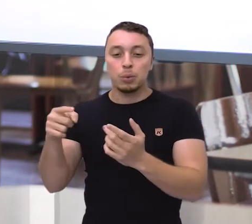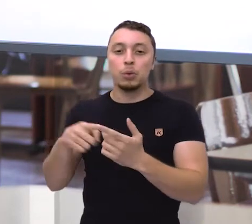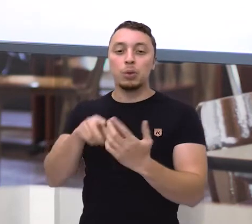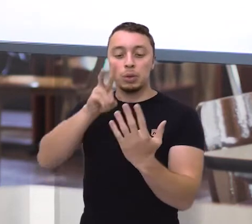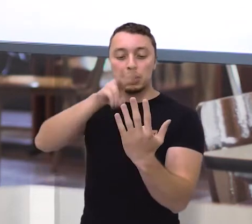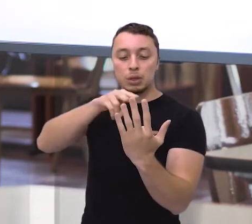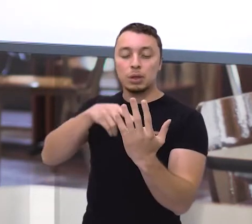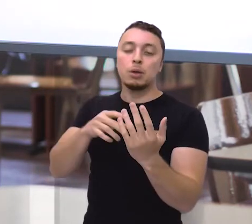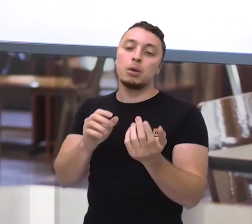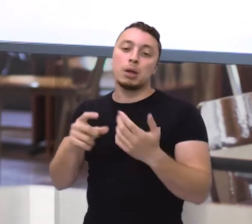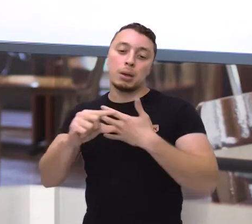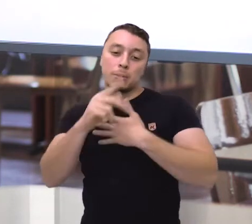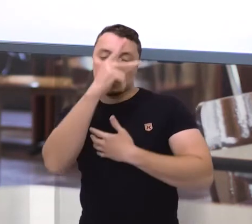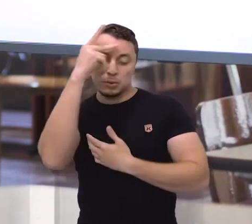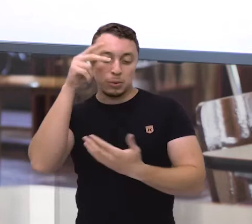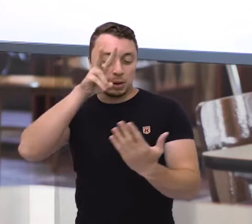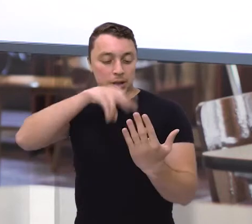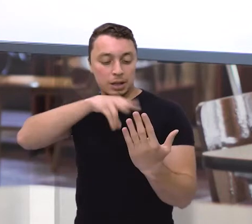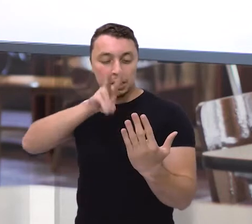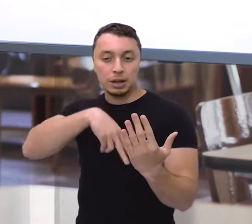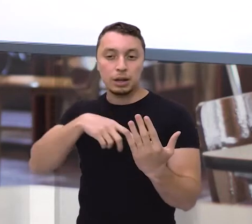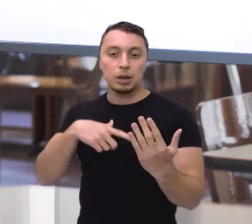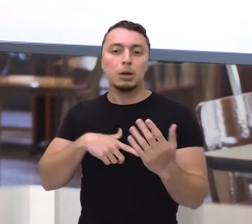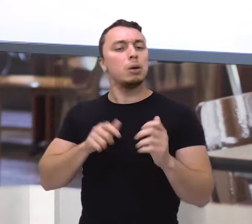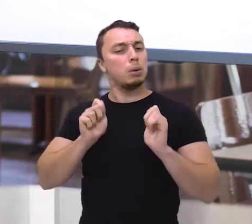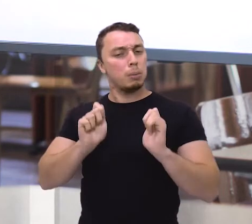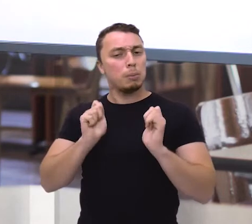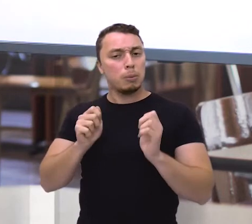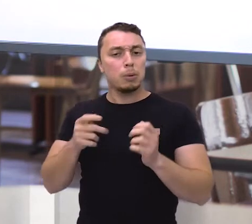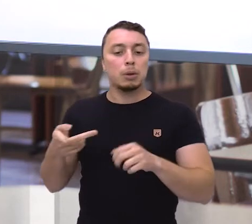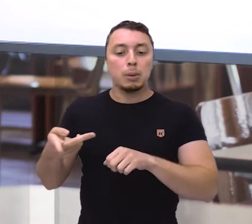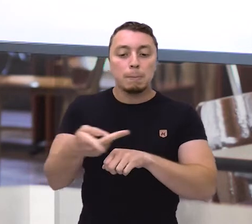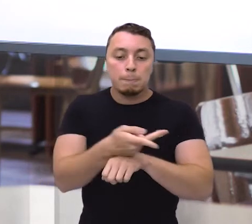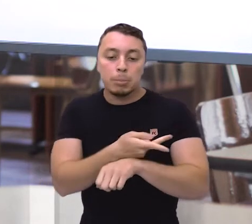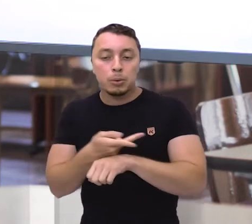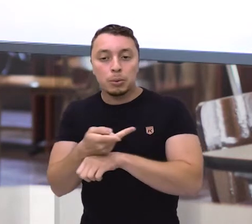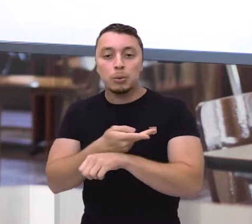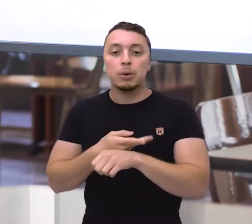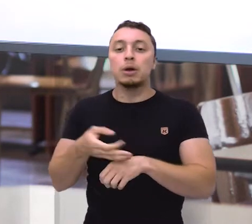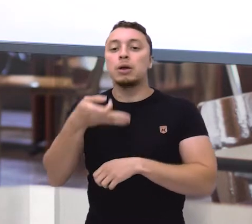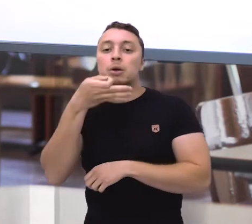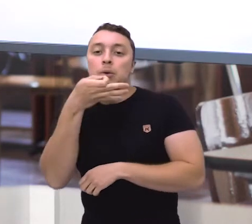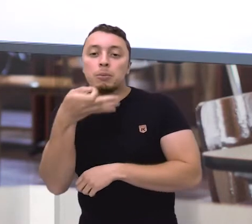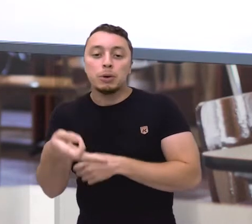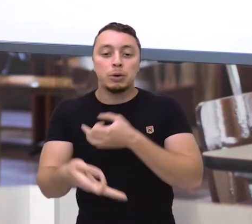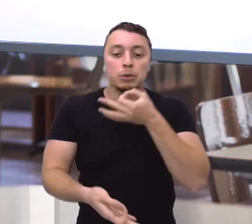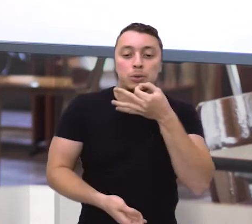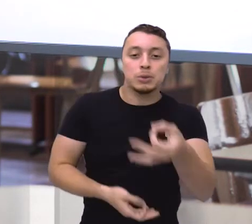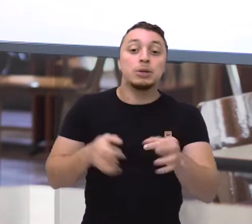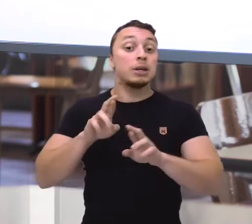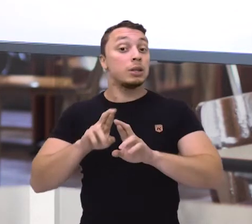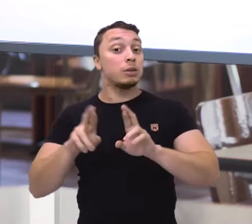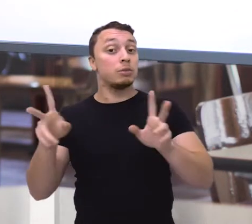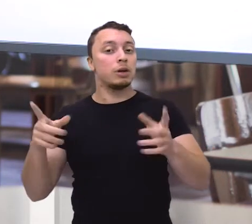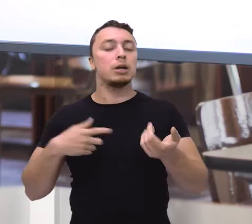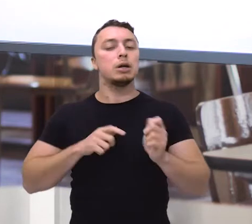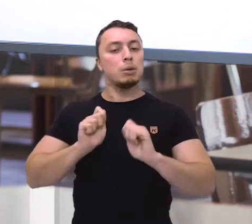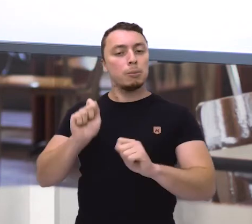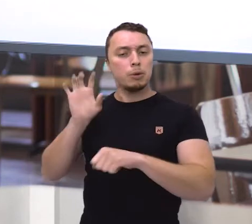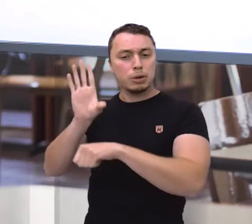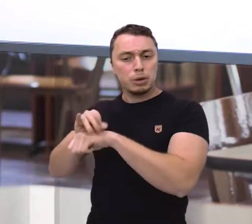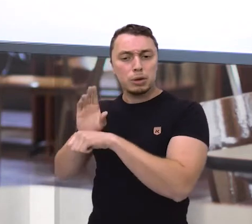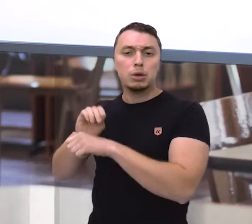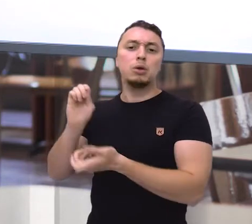ou o escritor pode estar percorrendo durante o processo de leitura e escrita. Ele pode estar usando